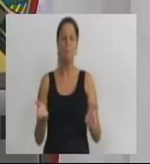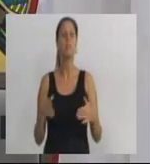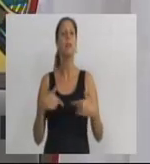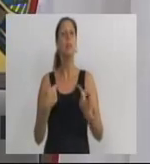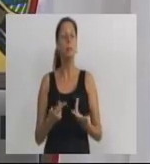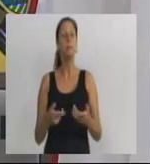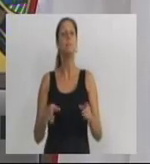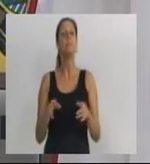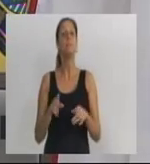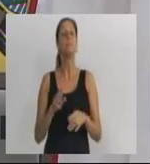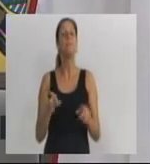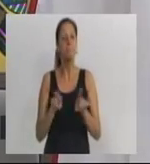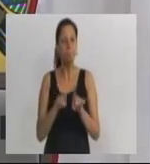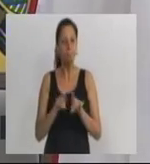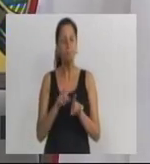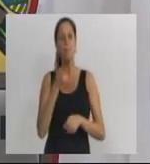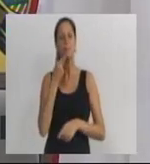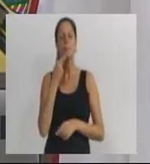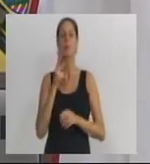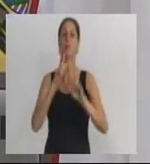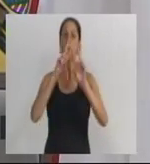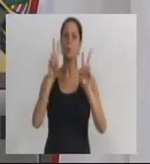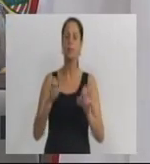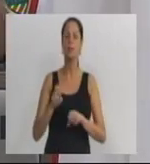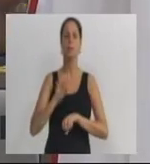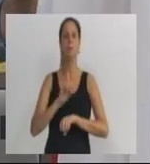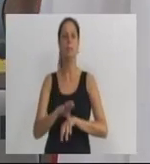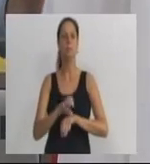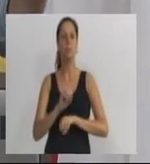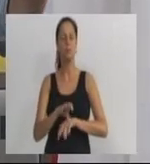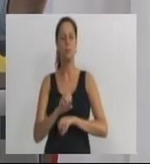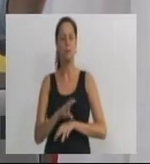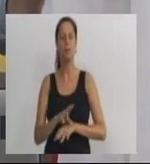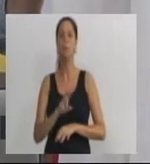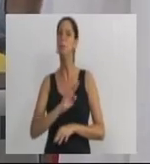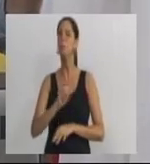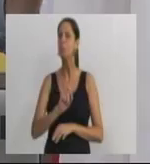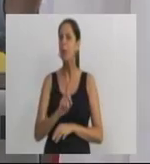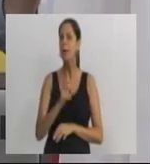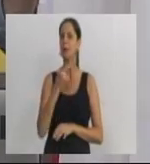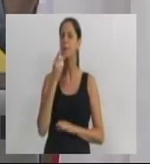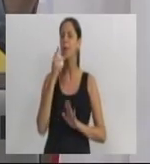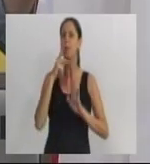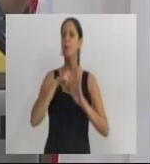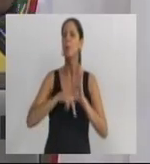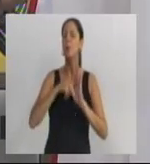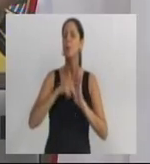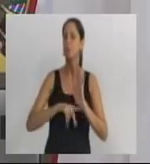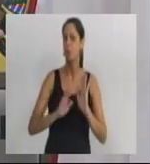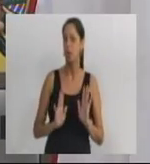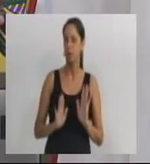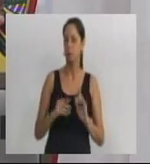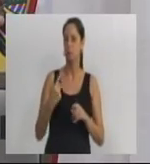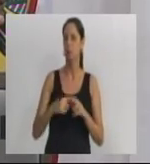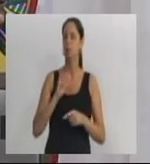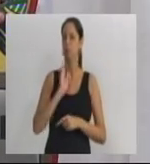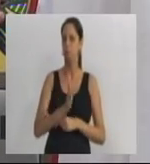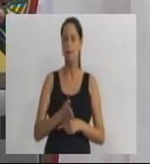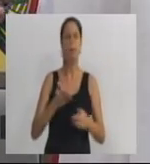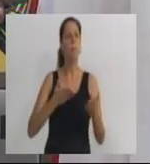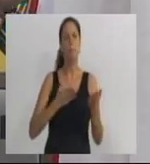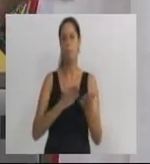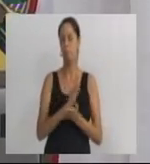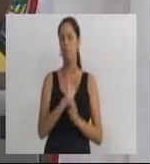foi abordada a questão da educação, da falta. Não vou nem entrar na questão do projeto votado, porque eu tenho certeza que aquilo é outro engodo